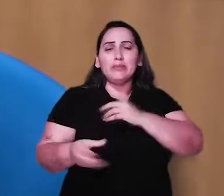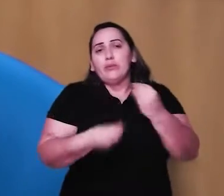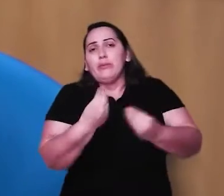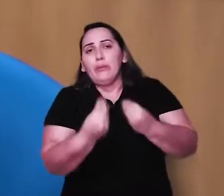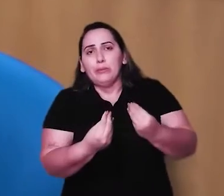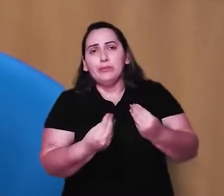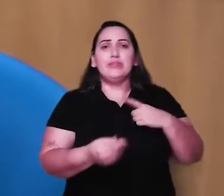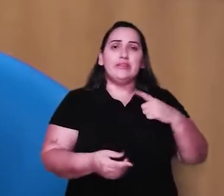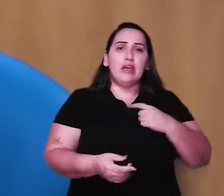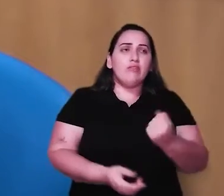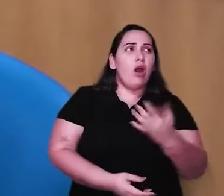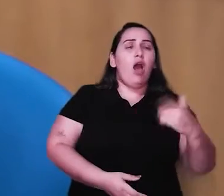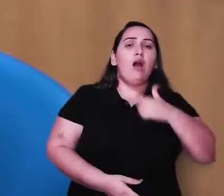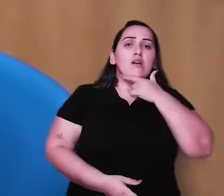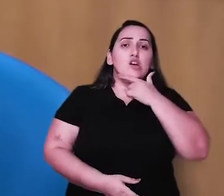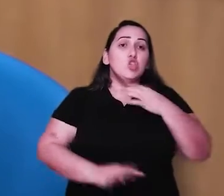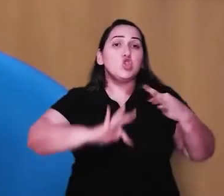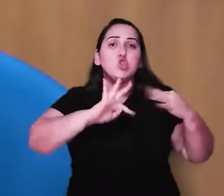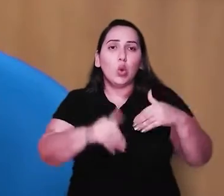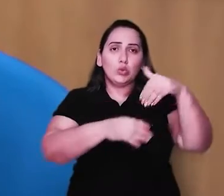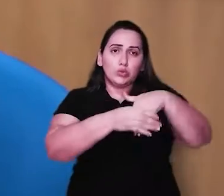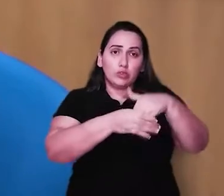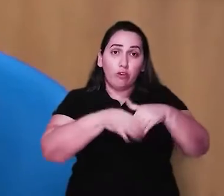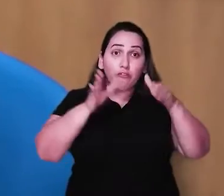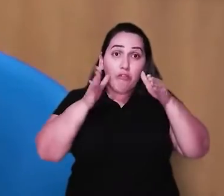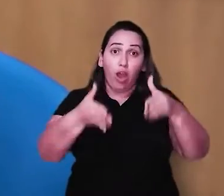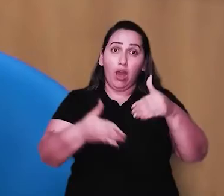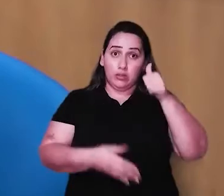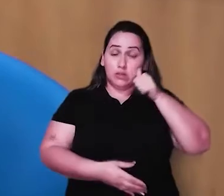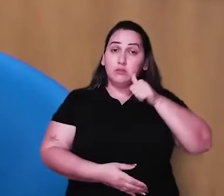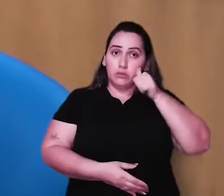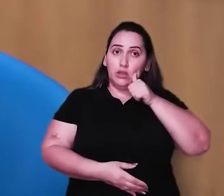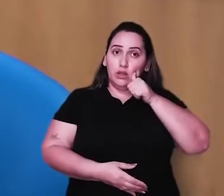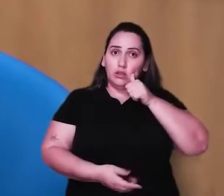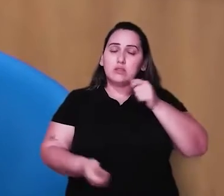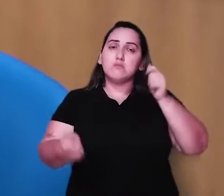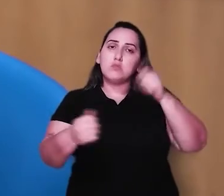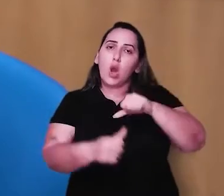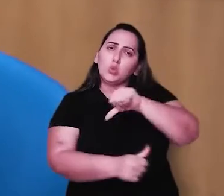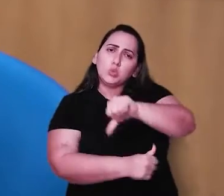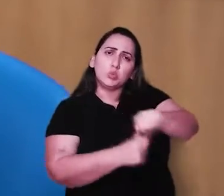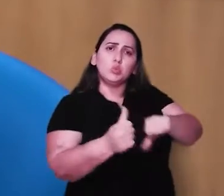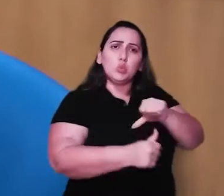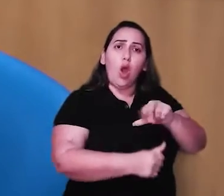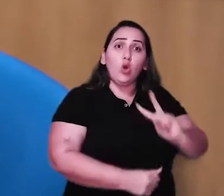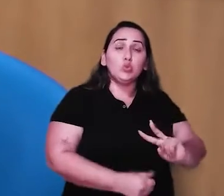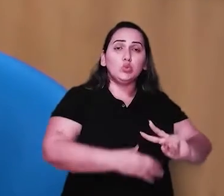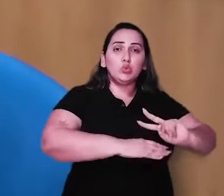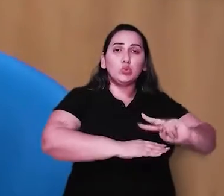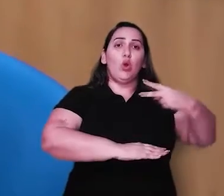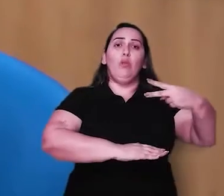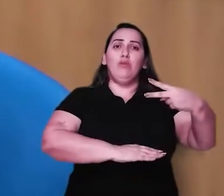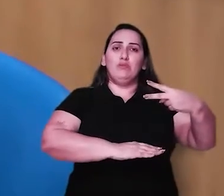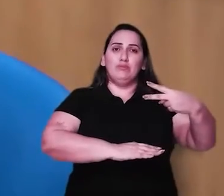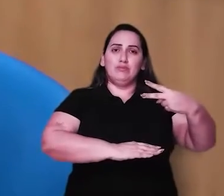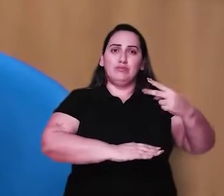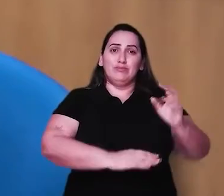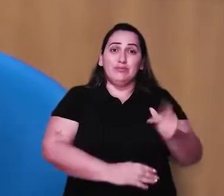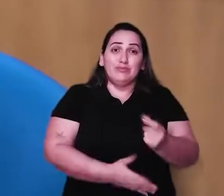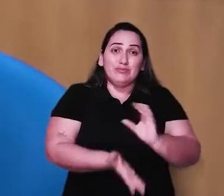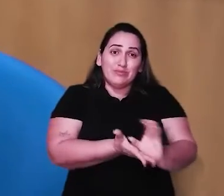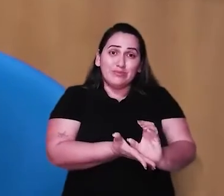a partir da mini-reforma eleitoral, todos os votos que fossem destinados para mulheres, eles contariam em dobro para aquele